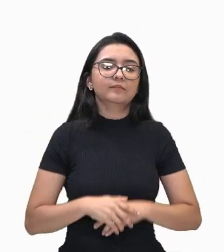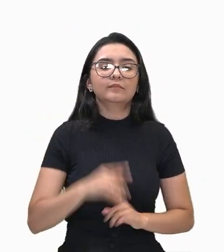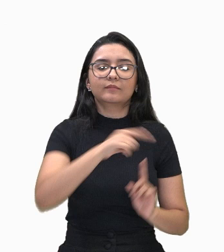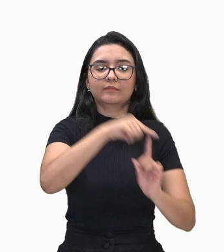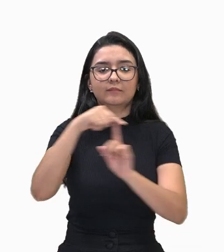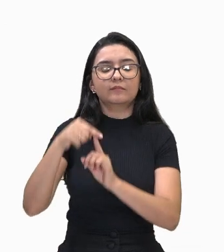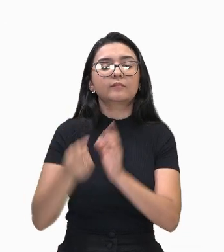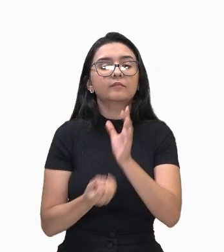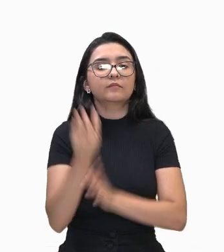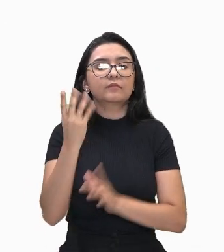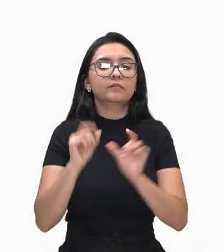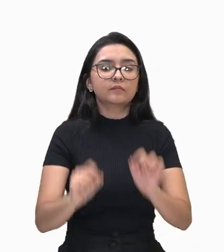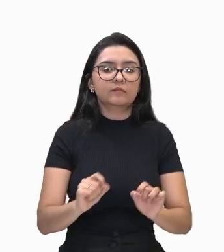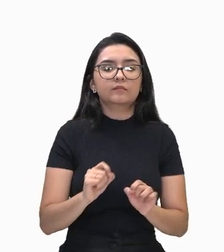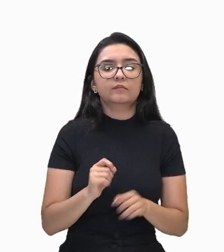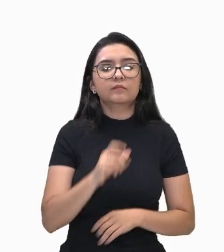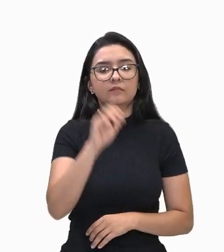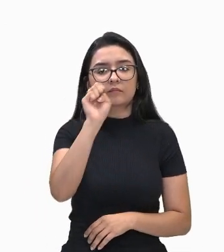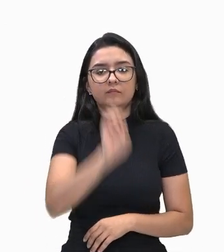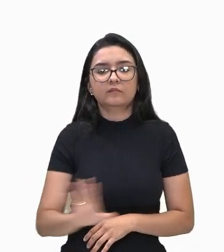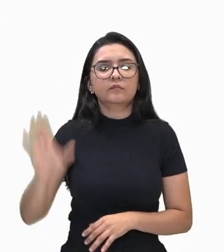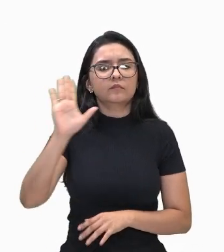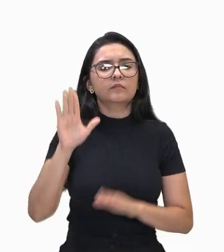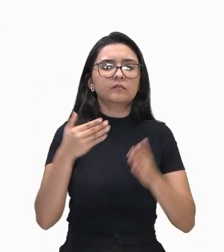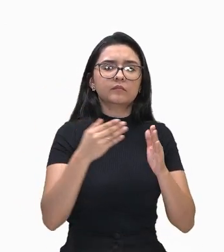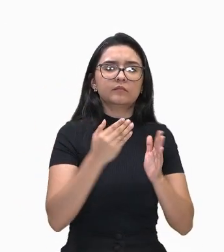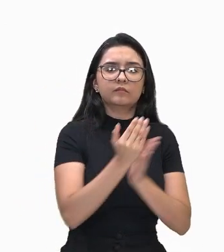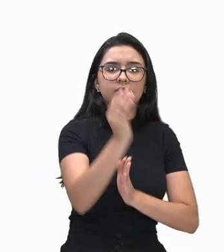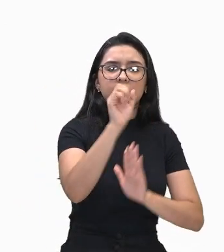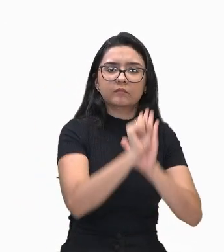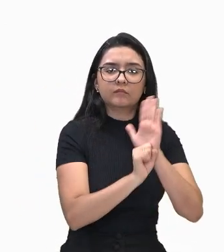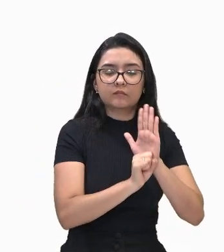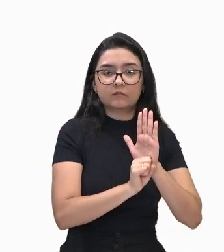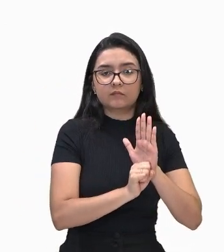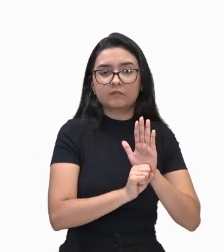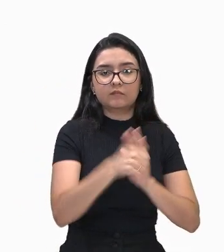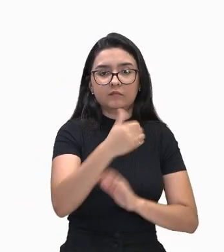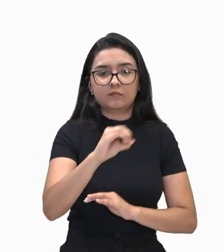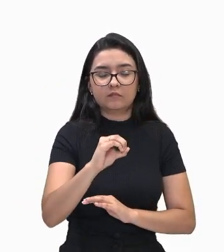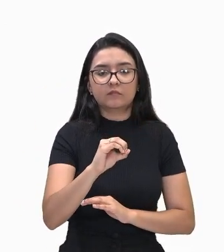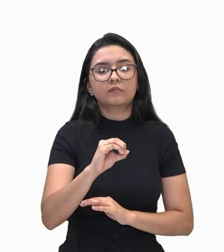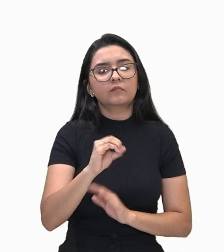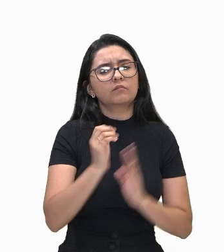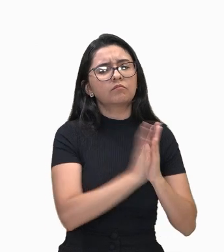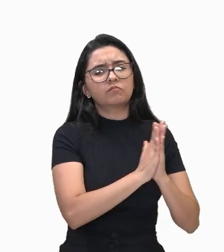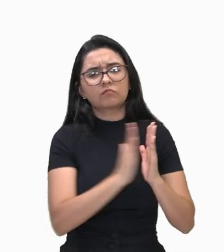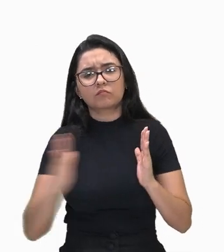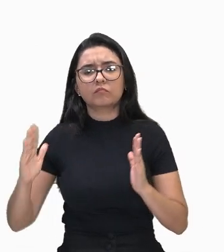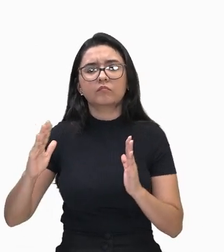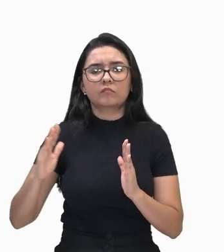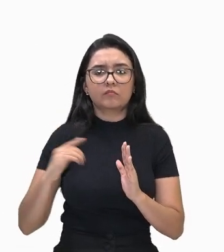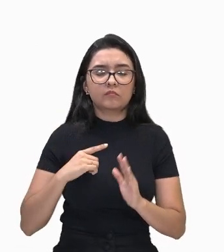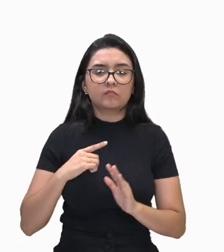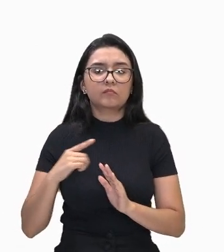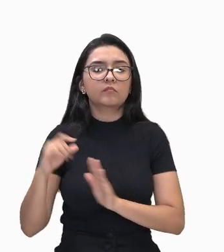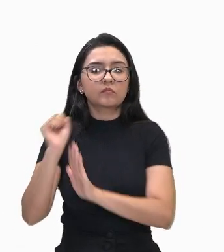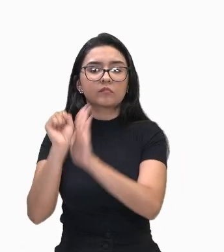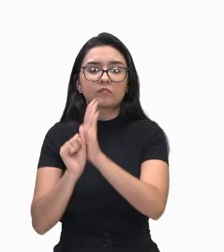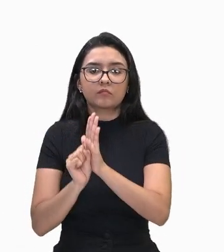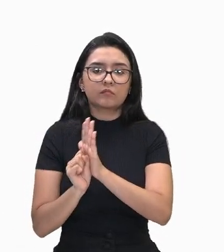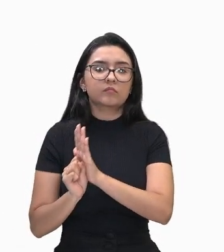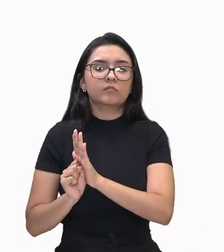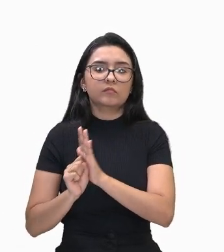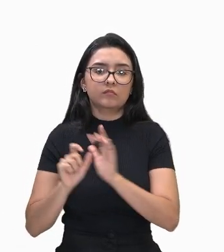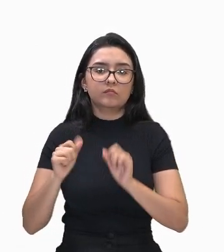que surgiu na Europa por volta do século X e durou até a segunda metade do